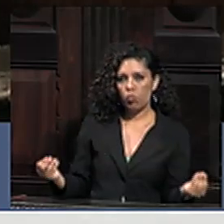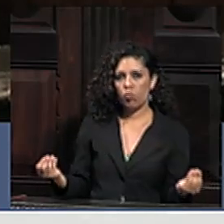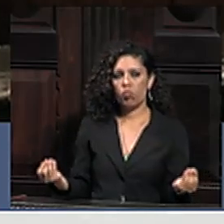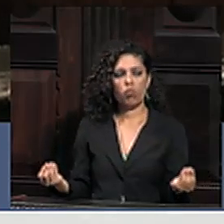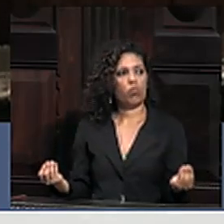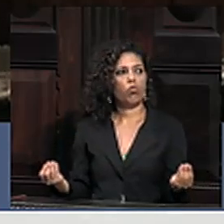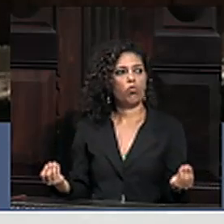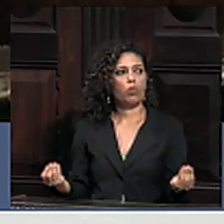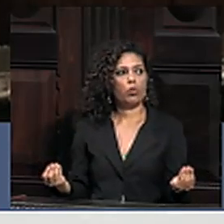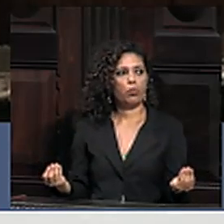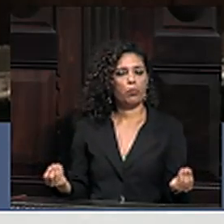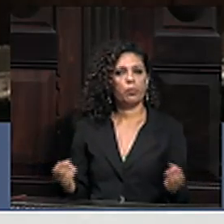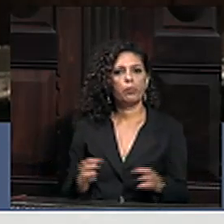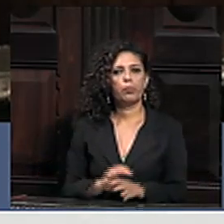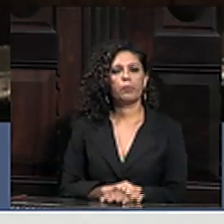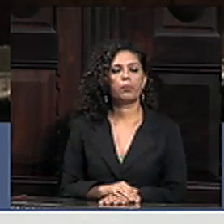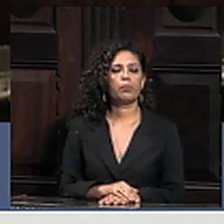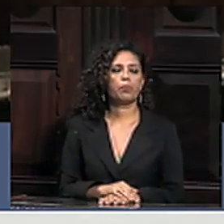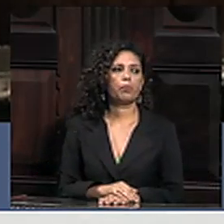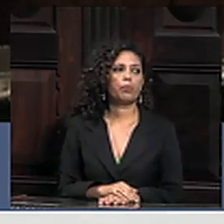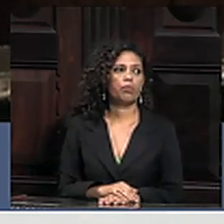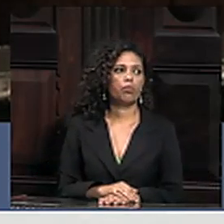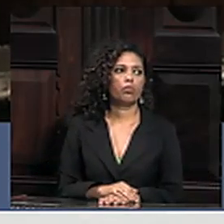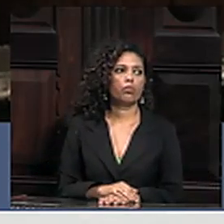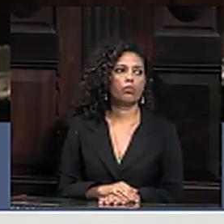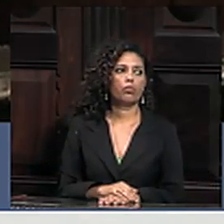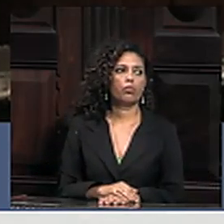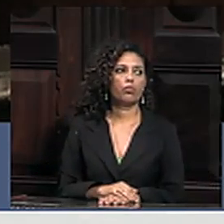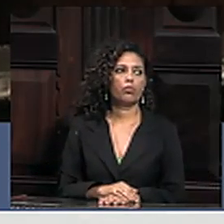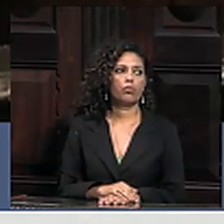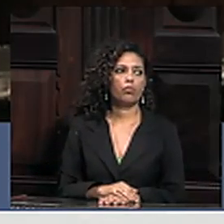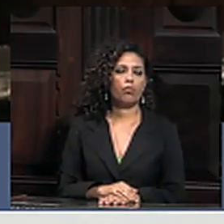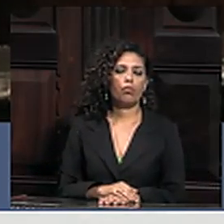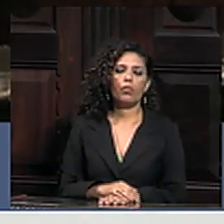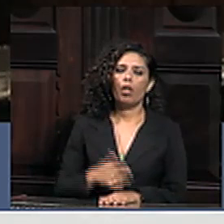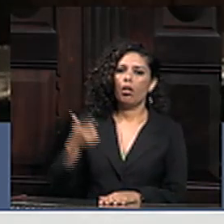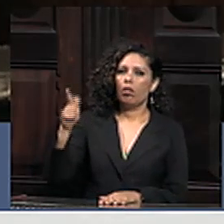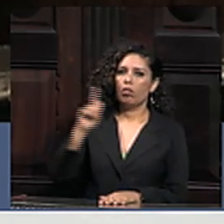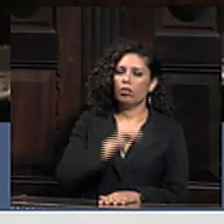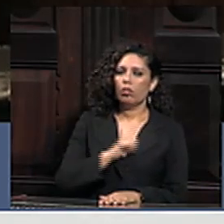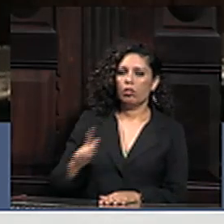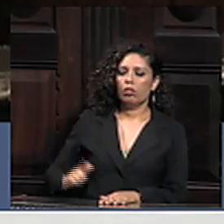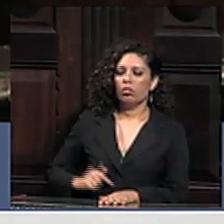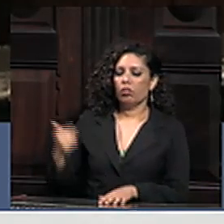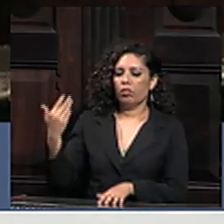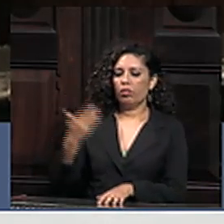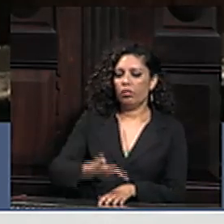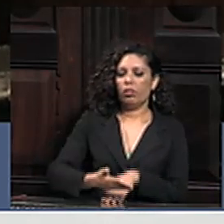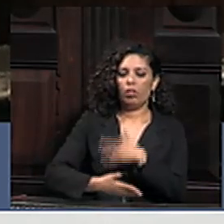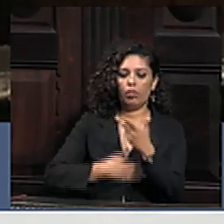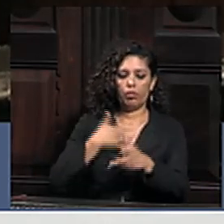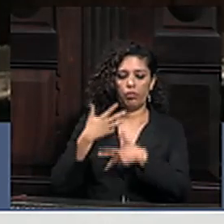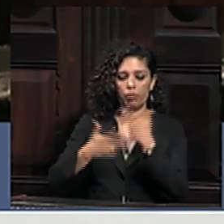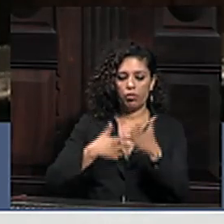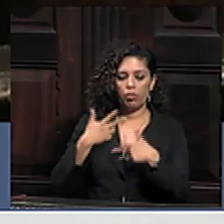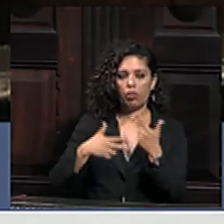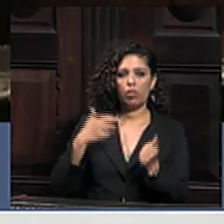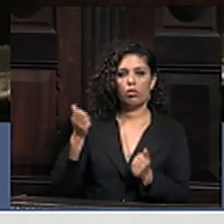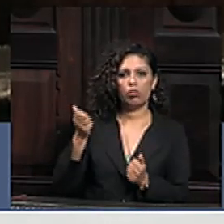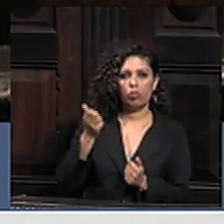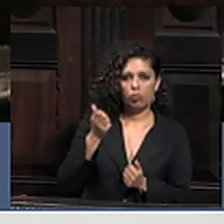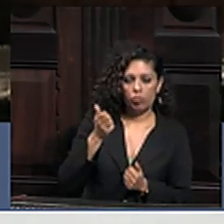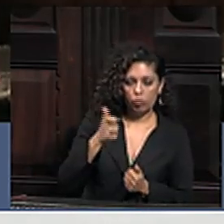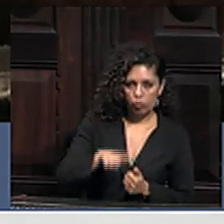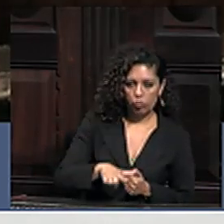da supervia ali. E aí o governador Pezão, no exercício do nosso mandato, reiniciou essa obra.